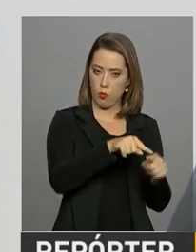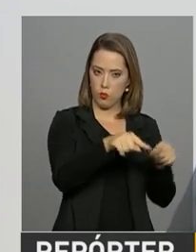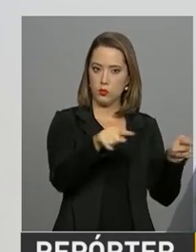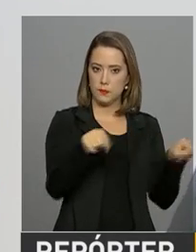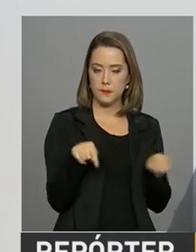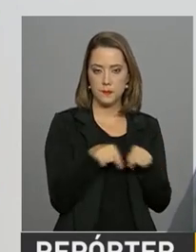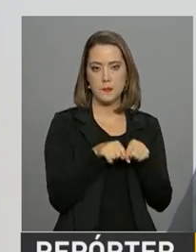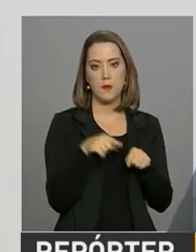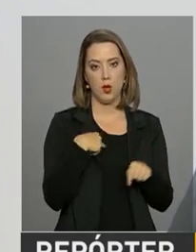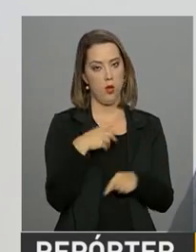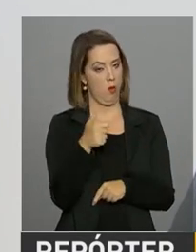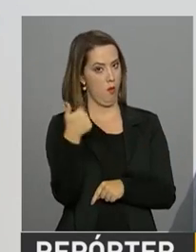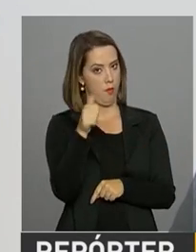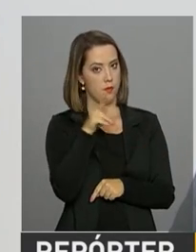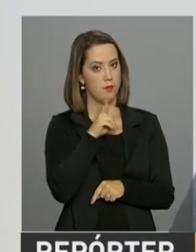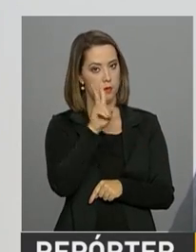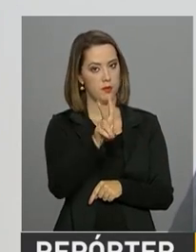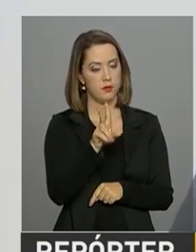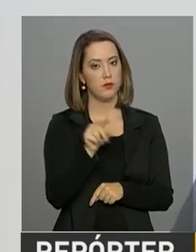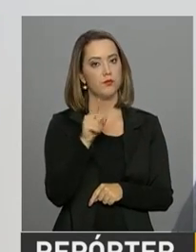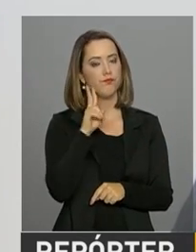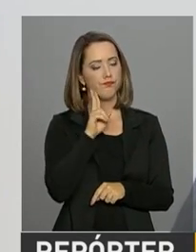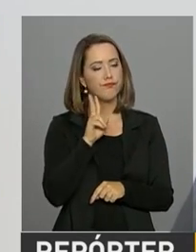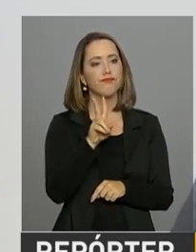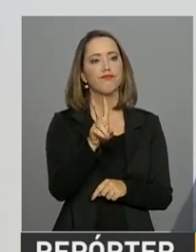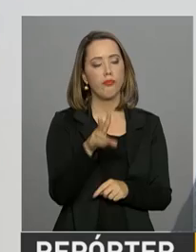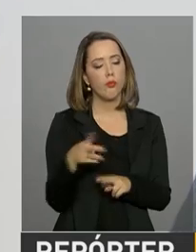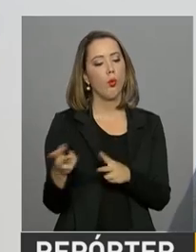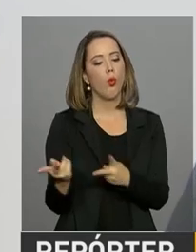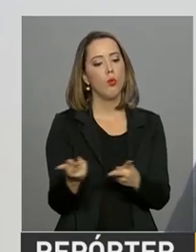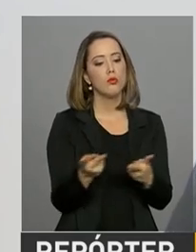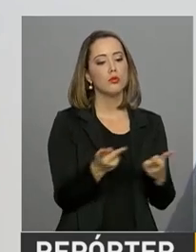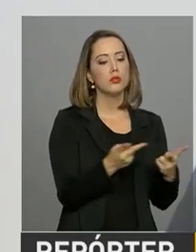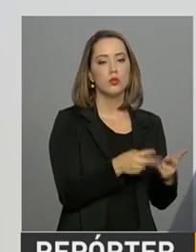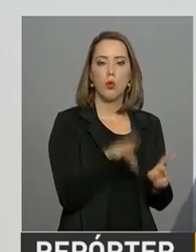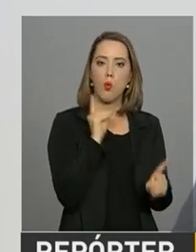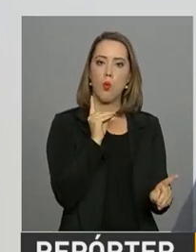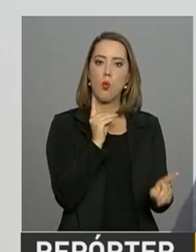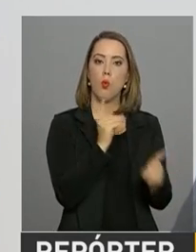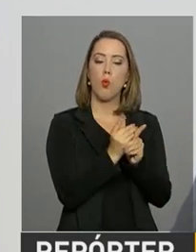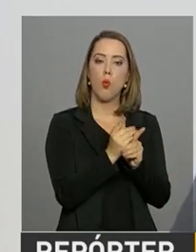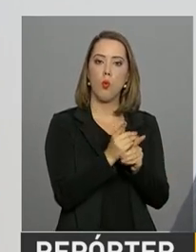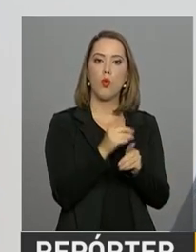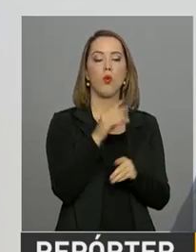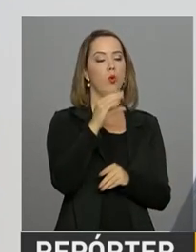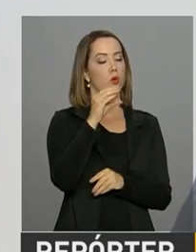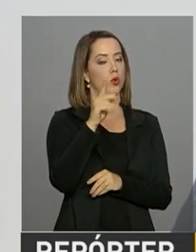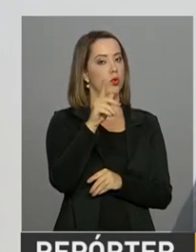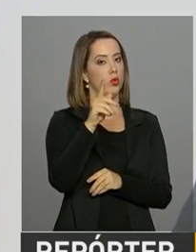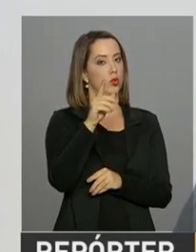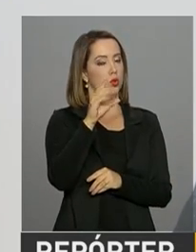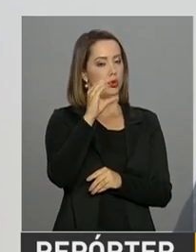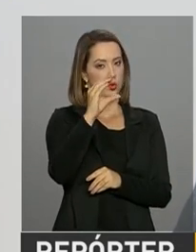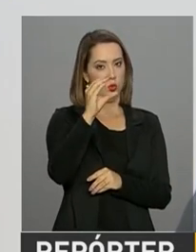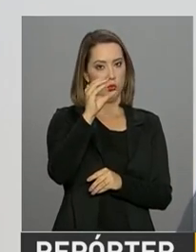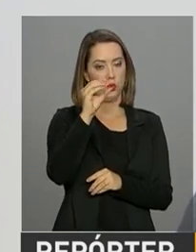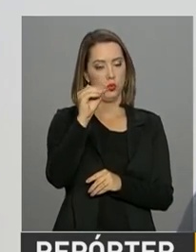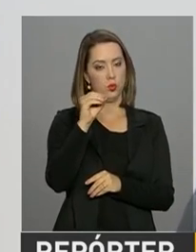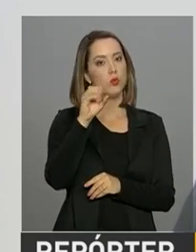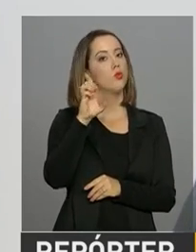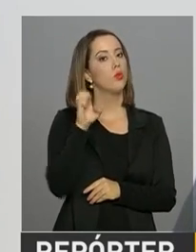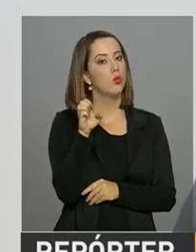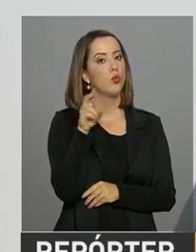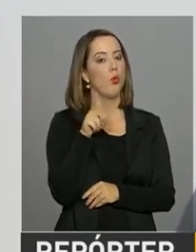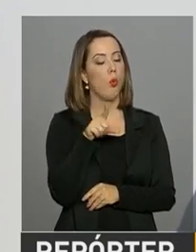eh faço uma visita tenho esta este encontro com o senhor presidente lo coi até para dar uma injeção de ânimo